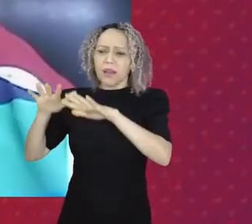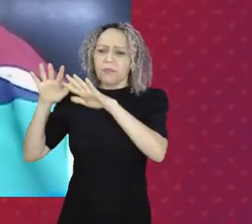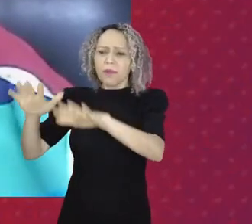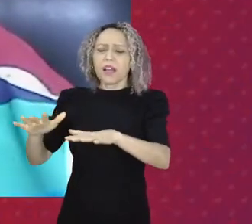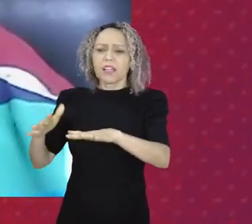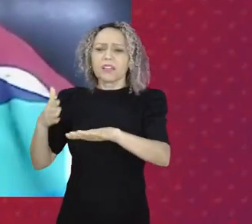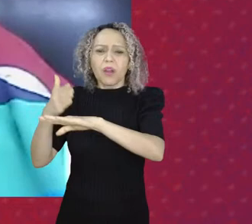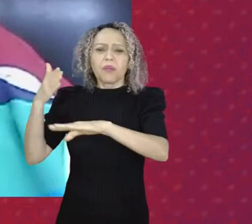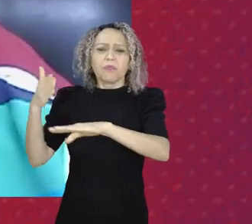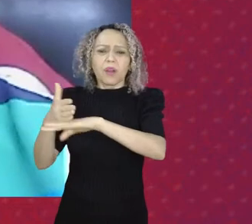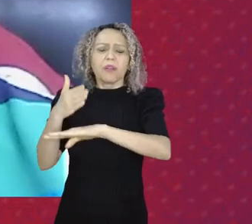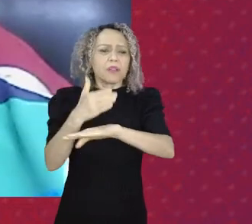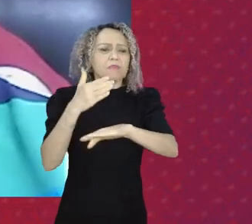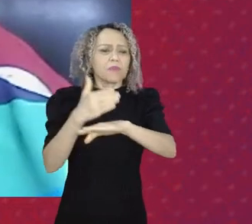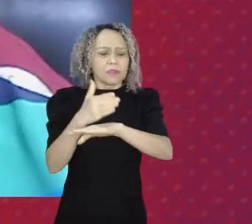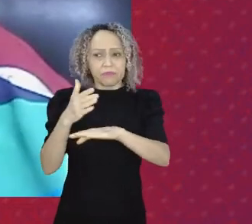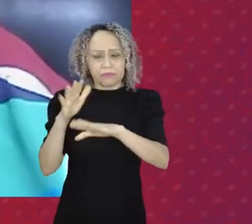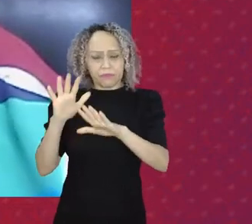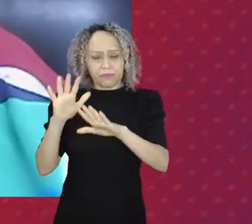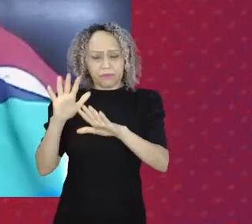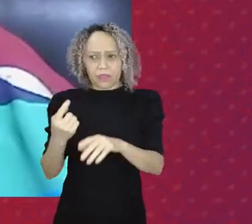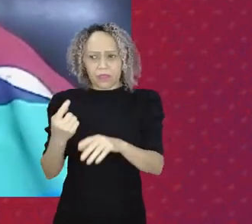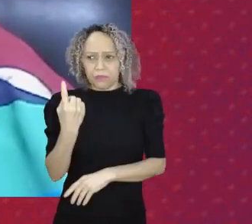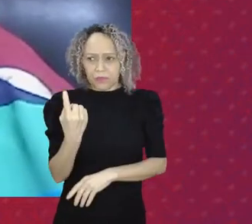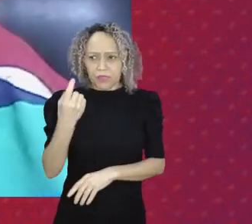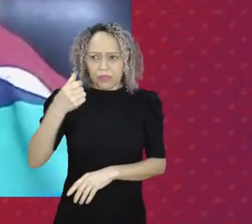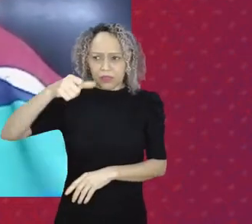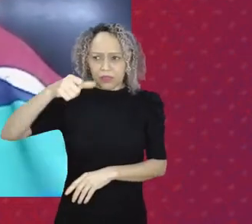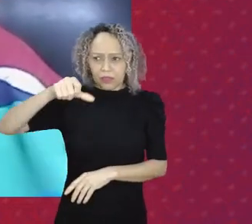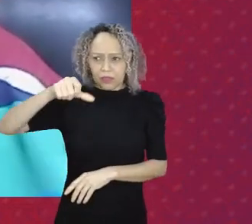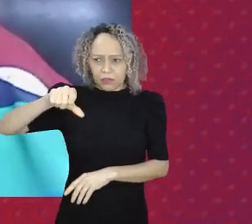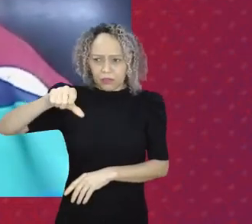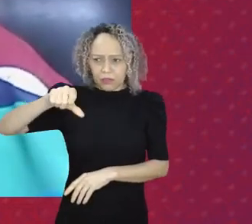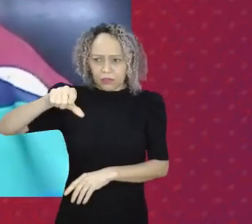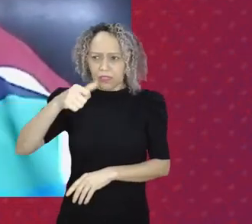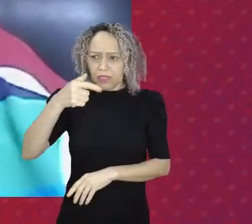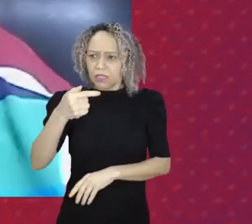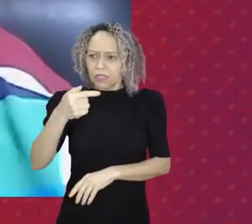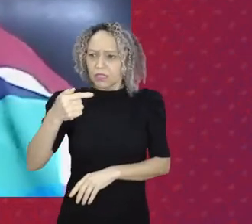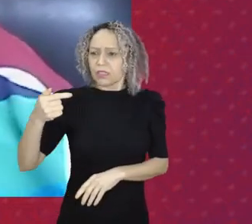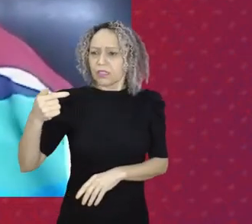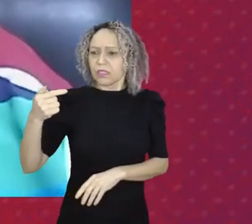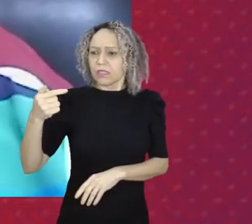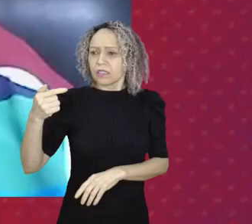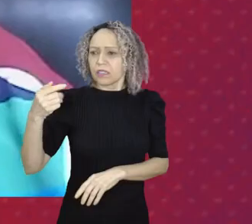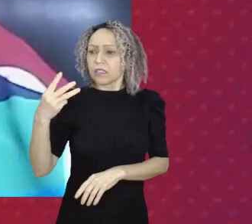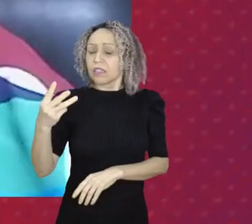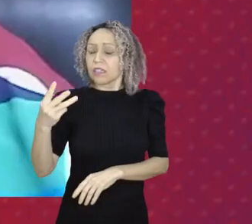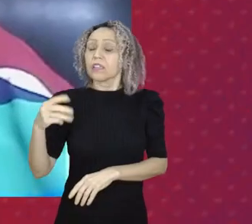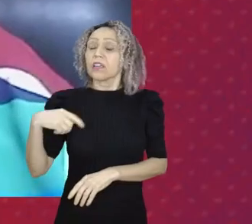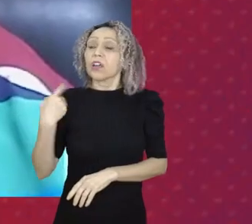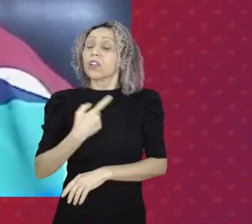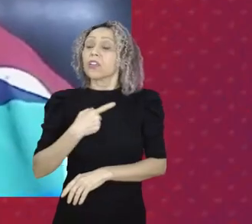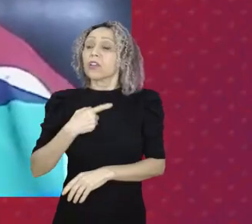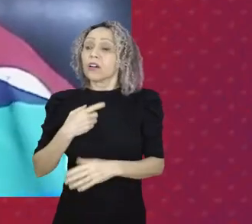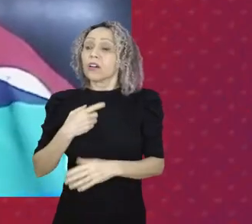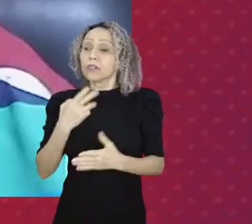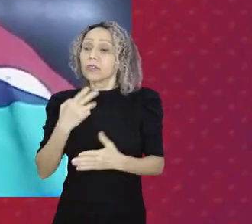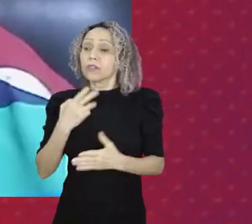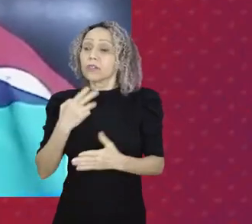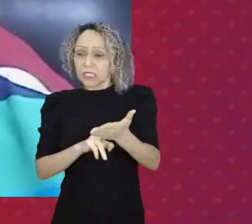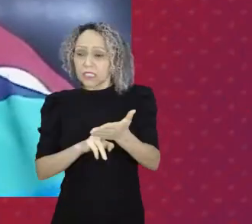entregar, em 1973, uma carta dizendo que a alta do custo de vida era